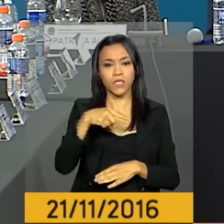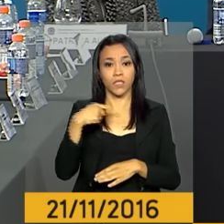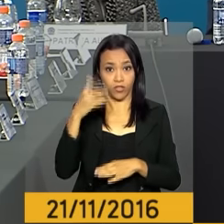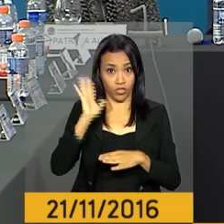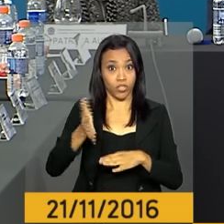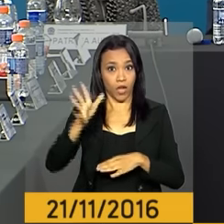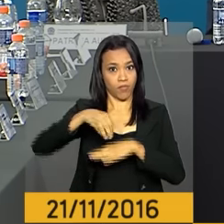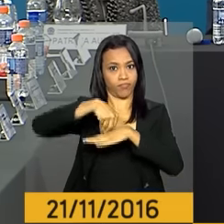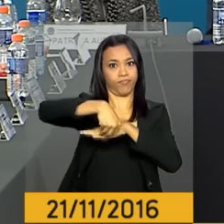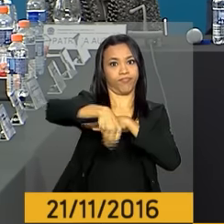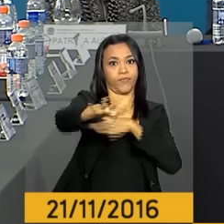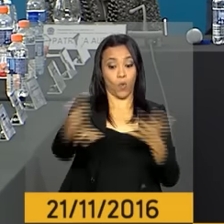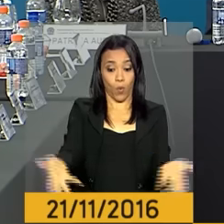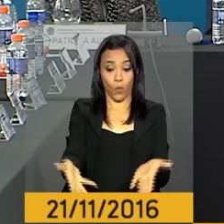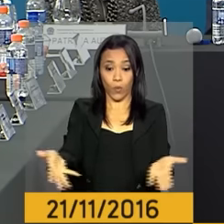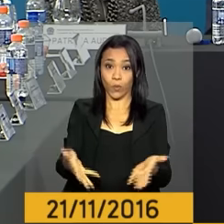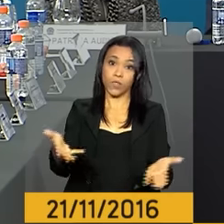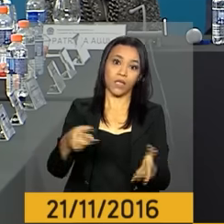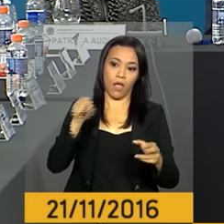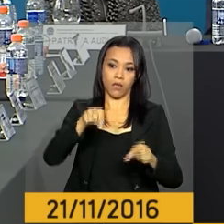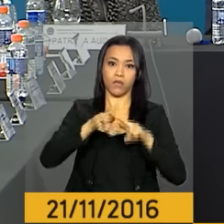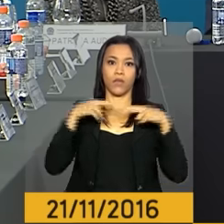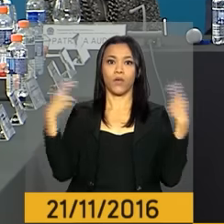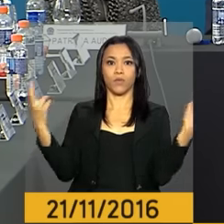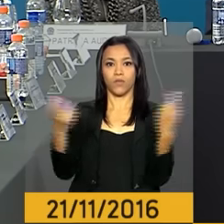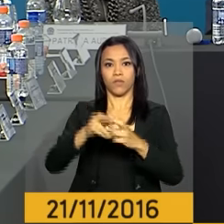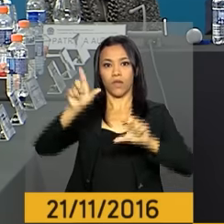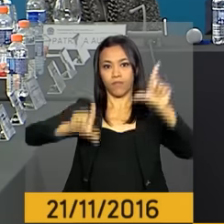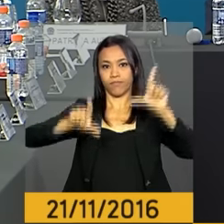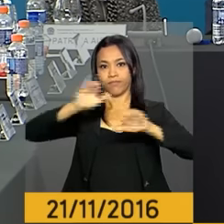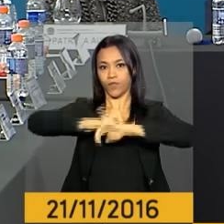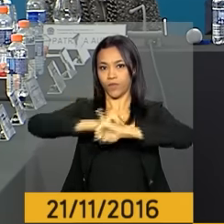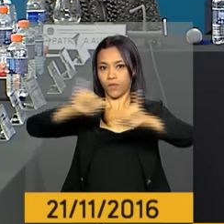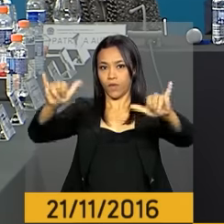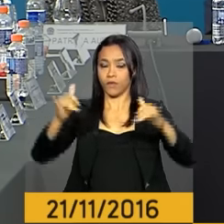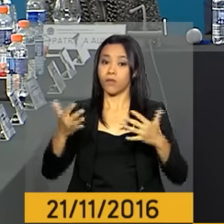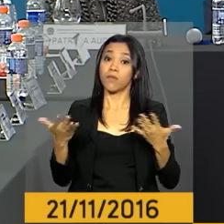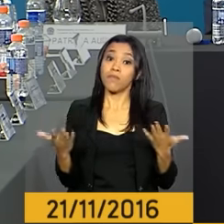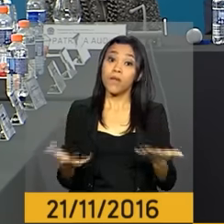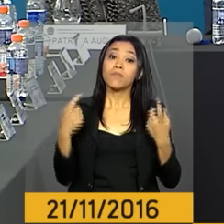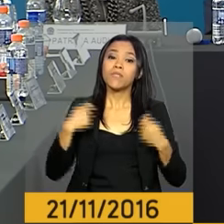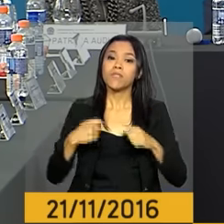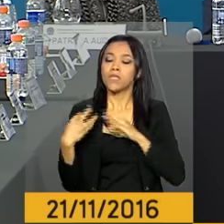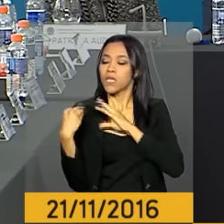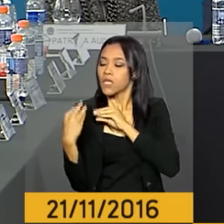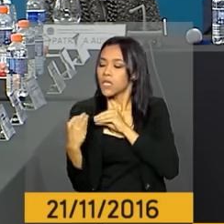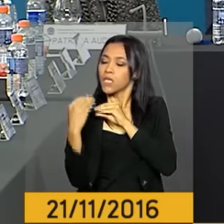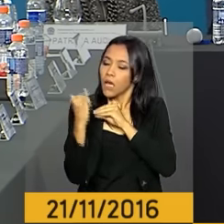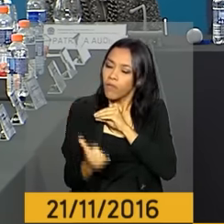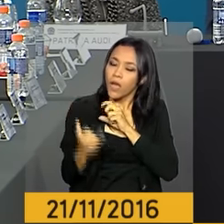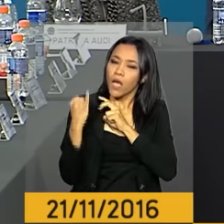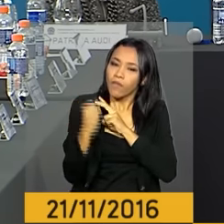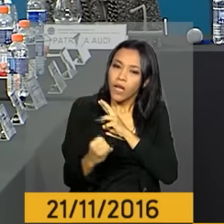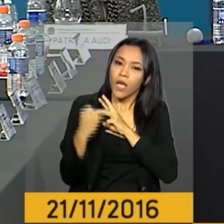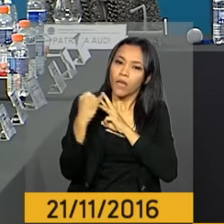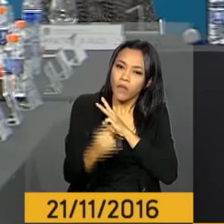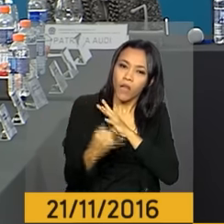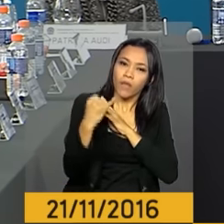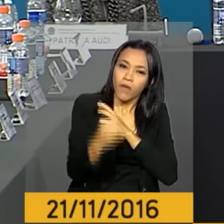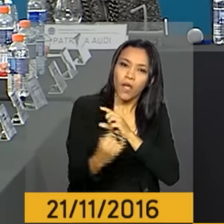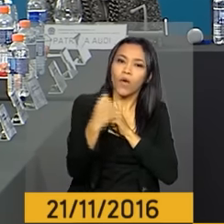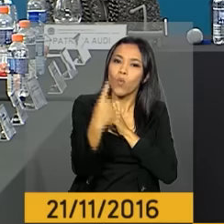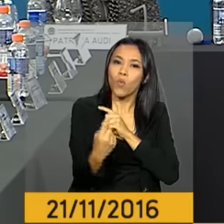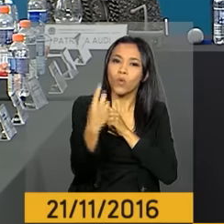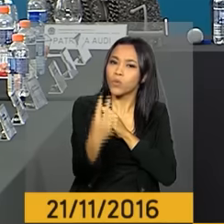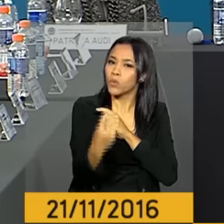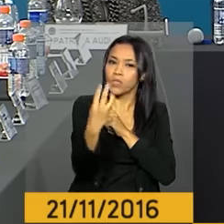divulgado, naturalmente, hoje, a reunião que estamos fazendo. Mas aqui é preciso uma certa ladainha, é preciso repetir. Você repete uma vez,